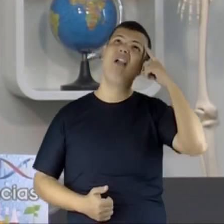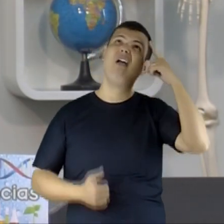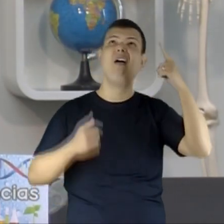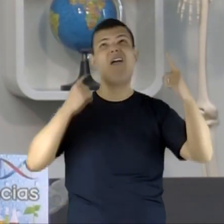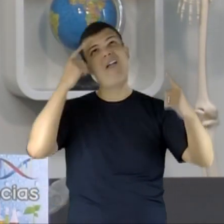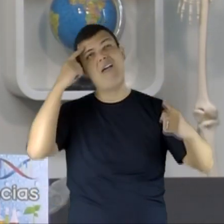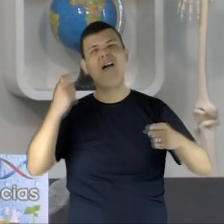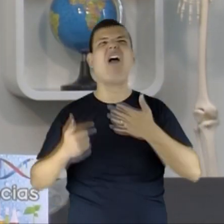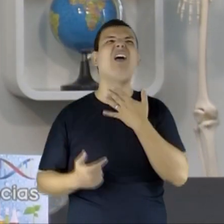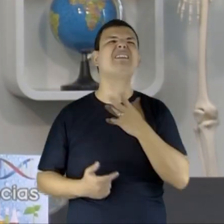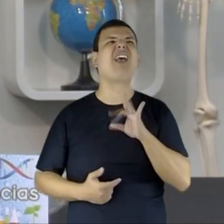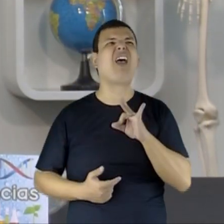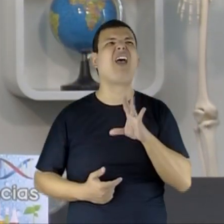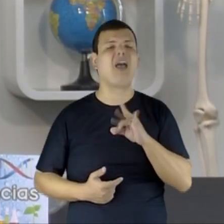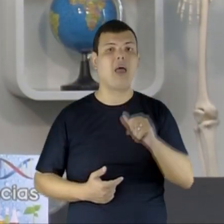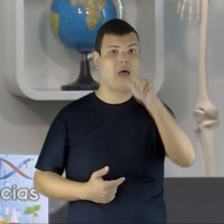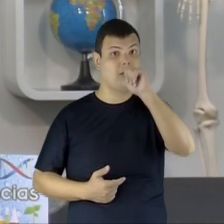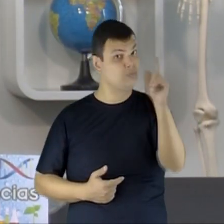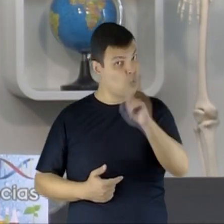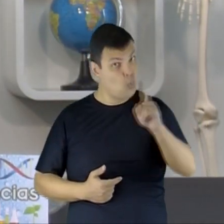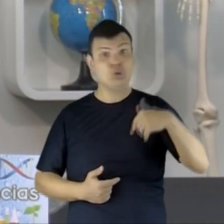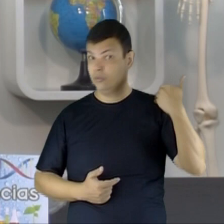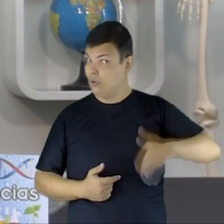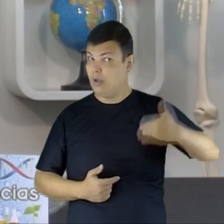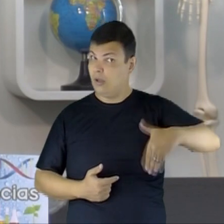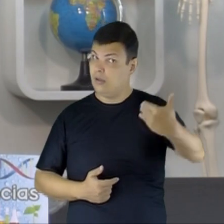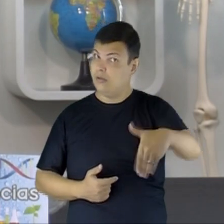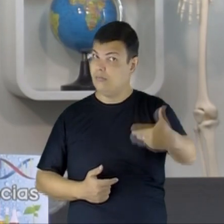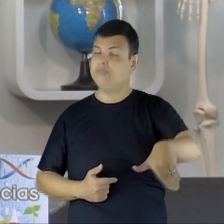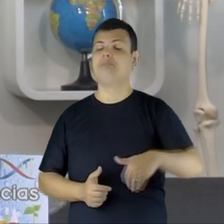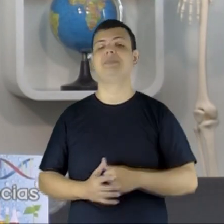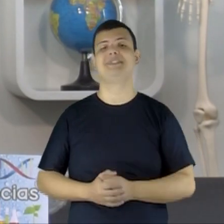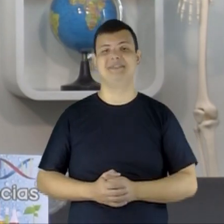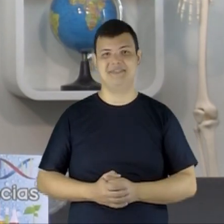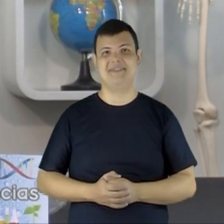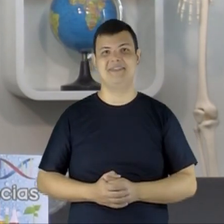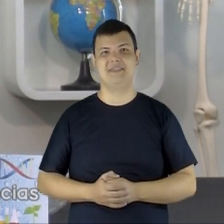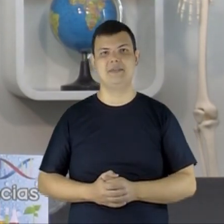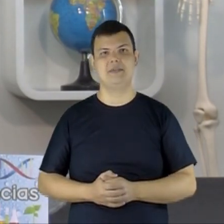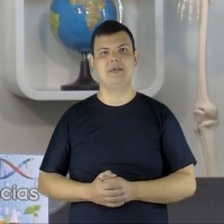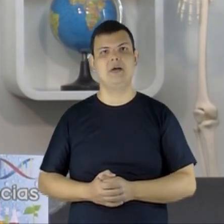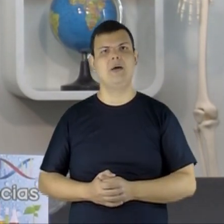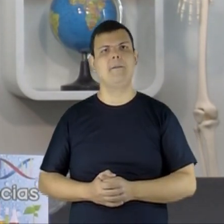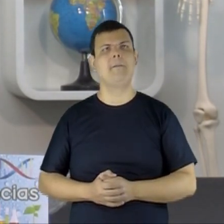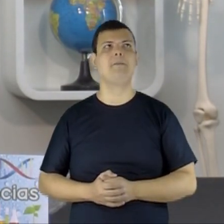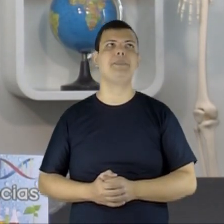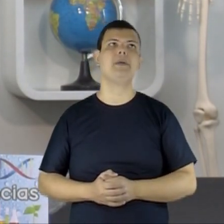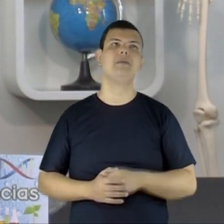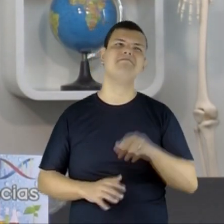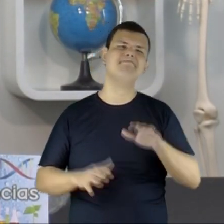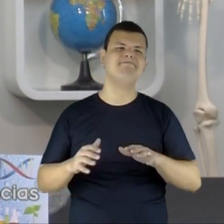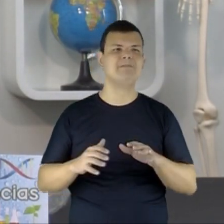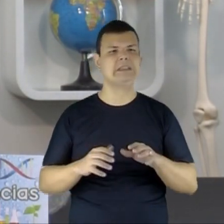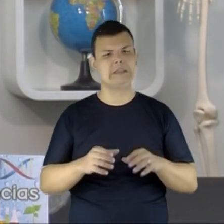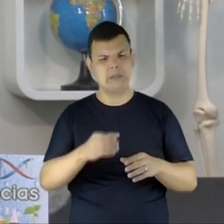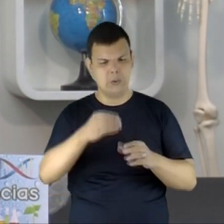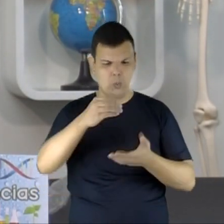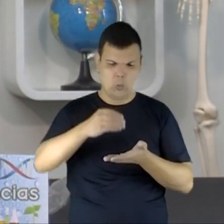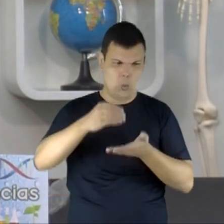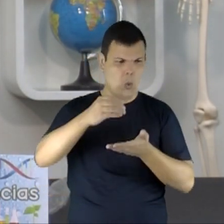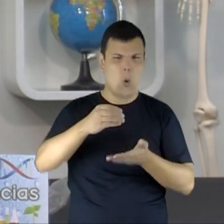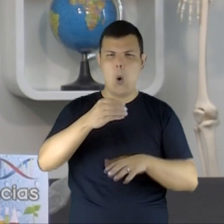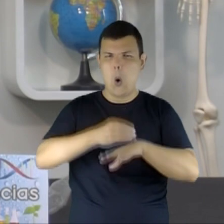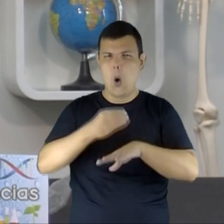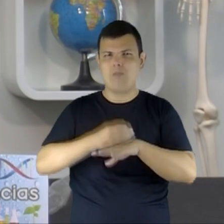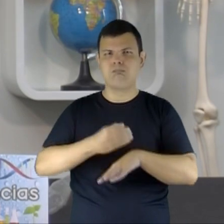sede, não. A gente precisa tomar várias vezes ao longo do dia, pelo menos de 6 a 8 copinhos de água